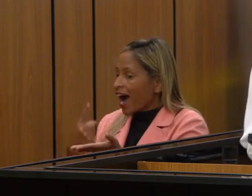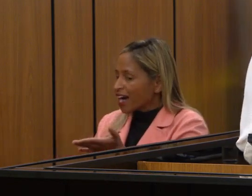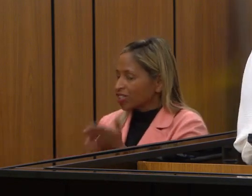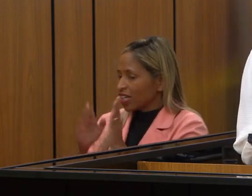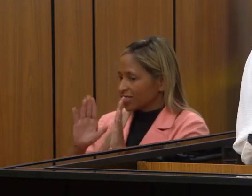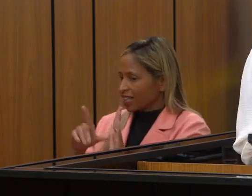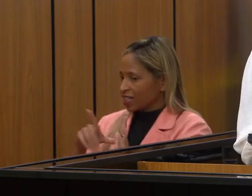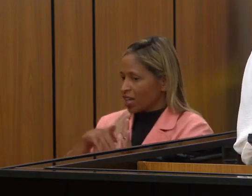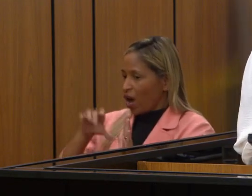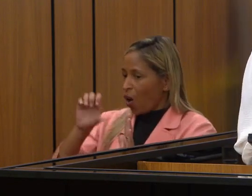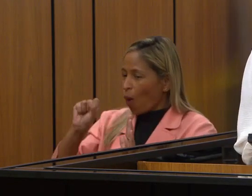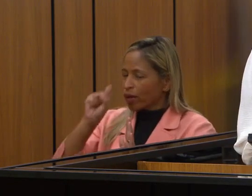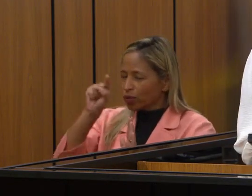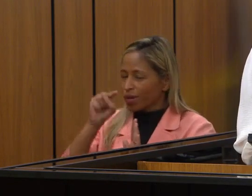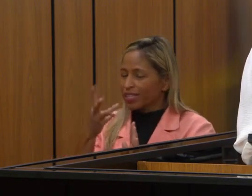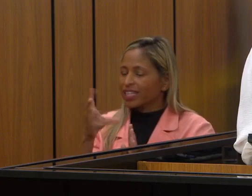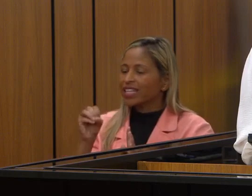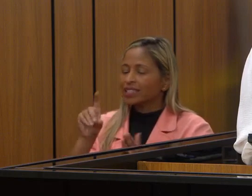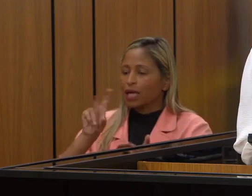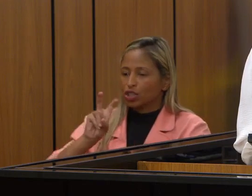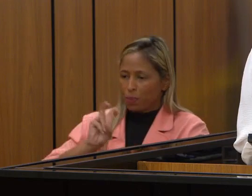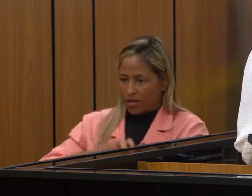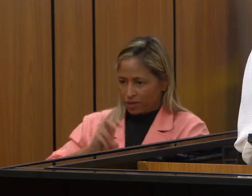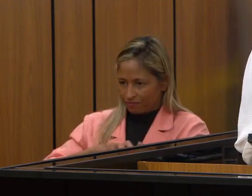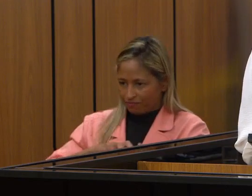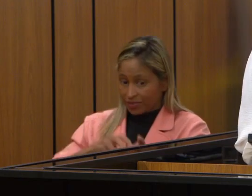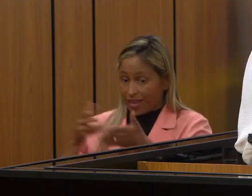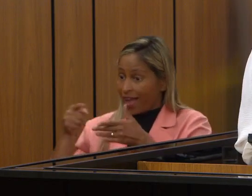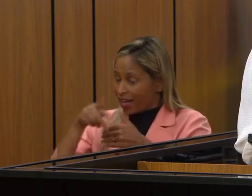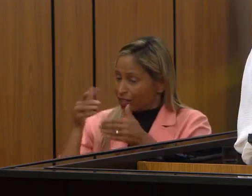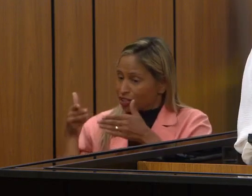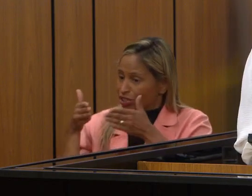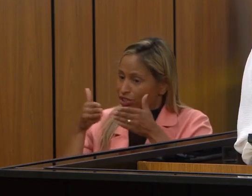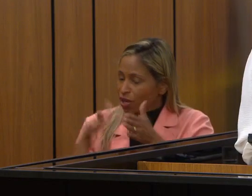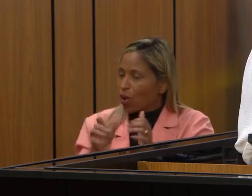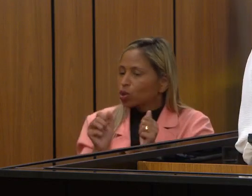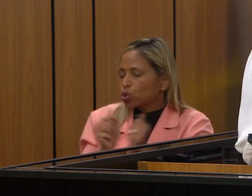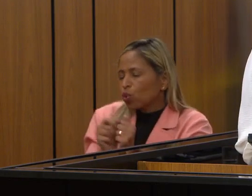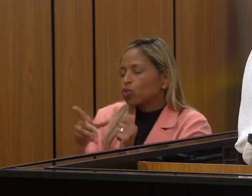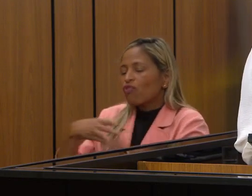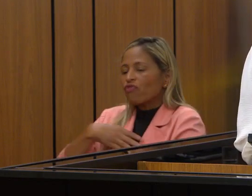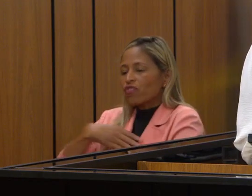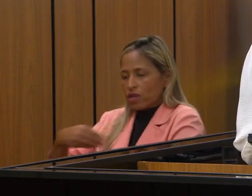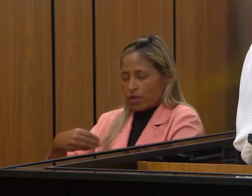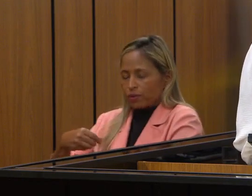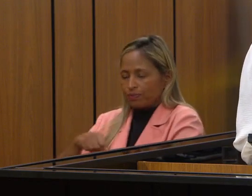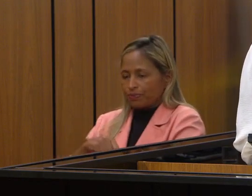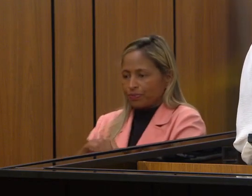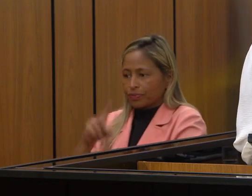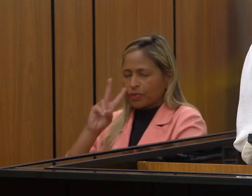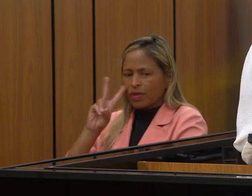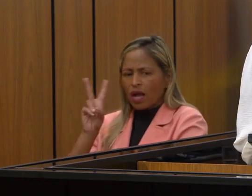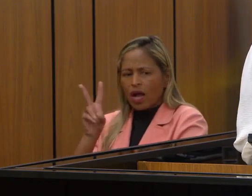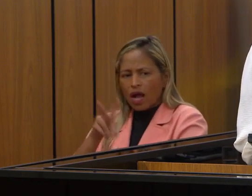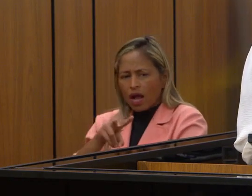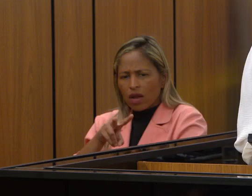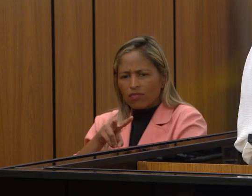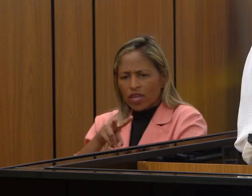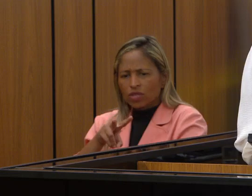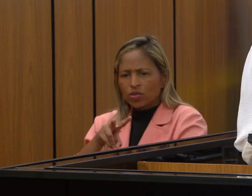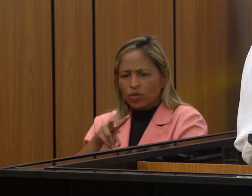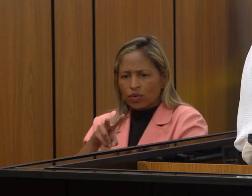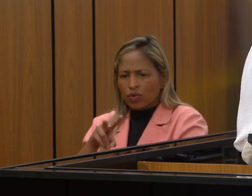para 8:30 da manhã Aonde Eu Chego acompanhada do meu filho e me deparo com aquela